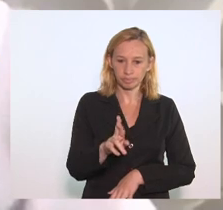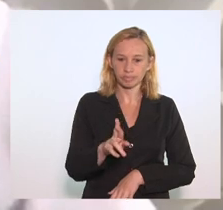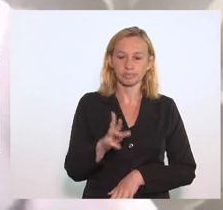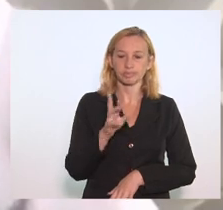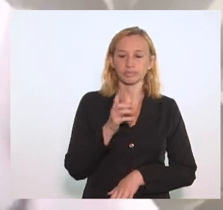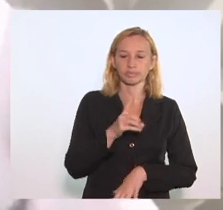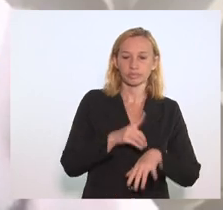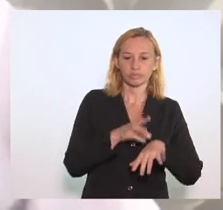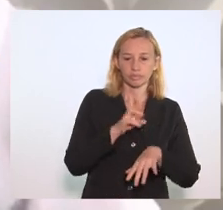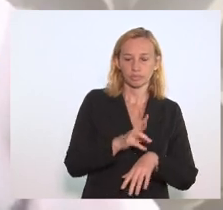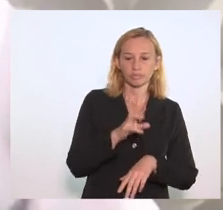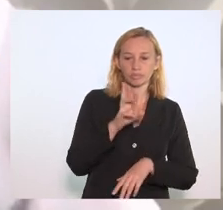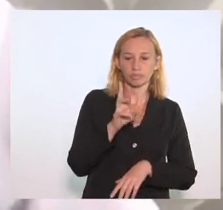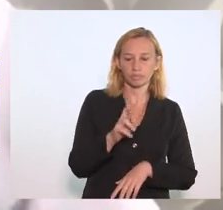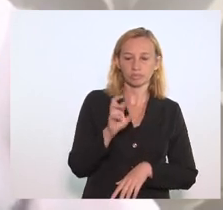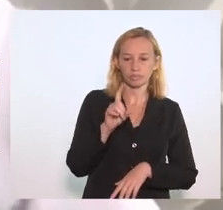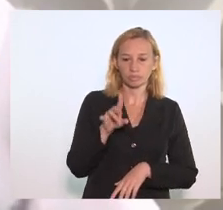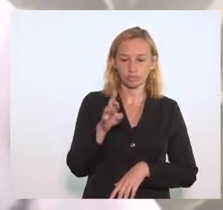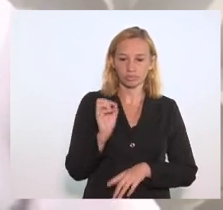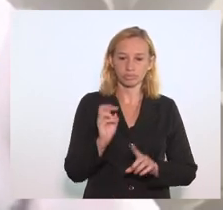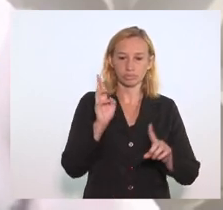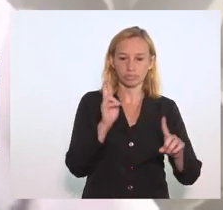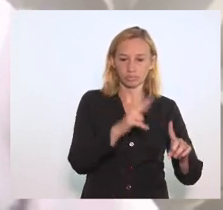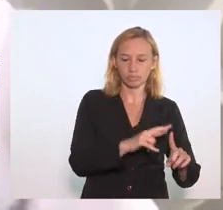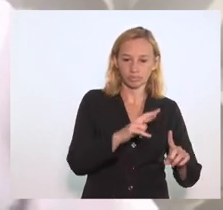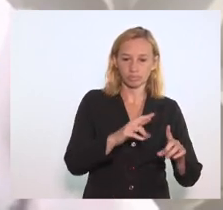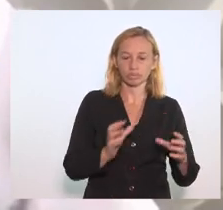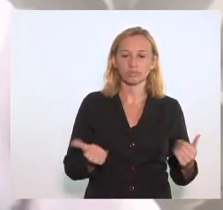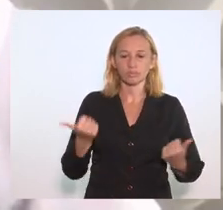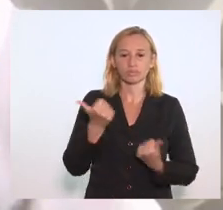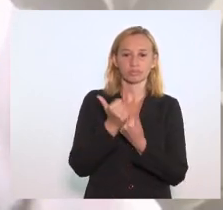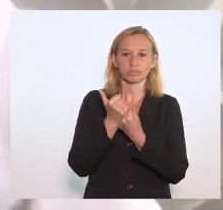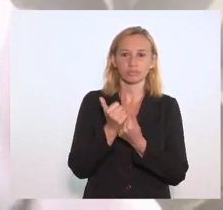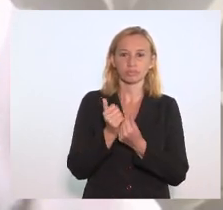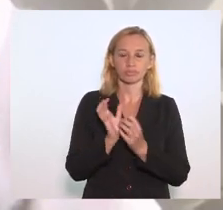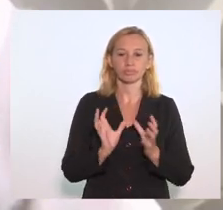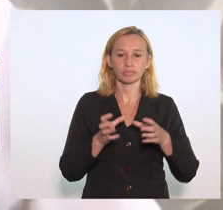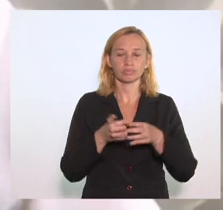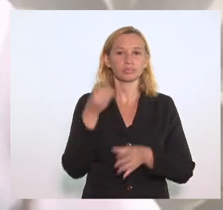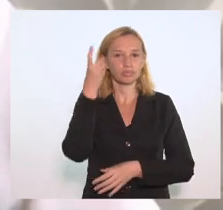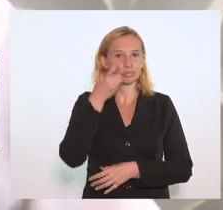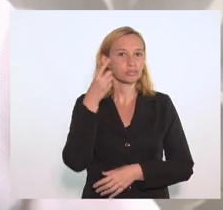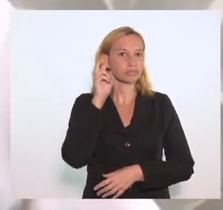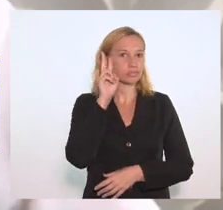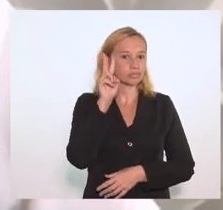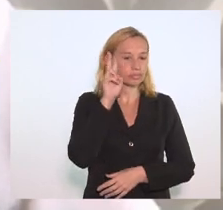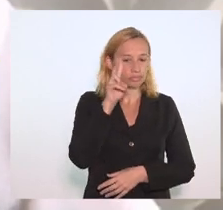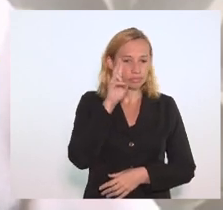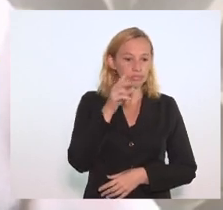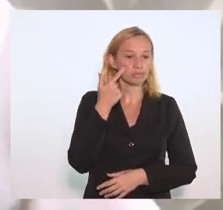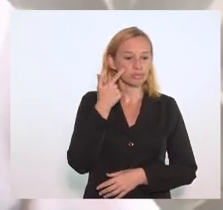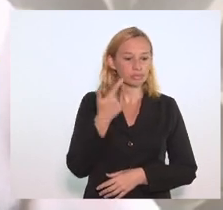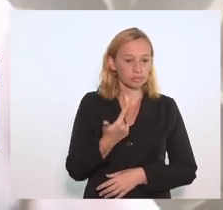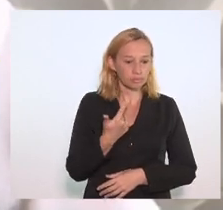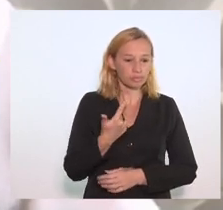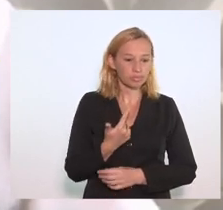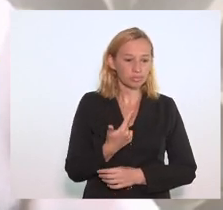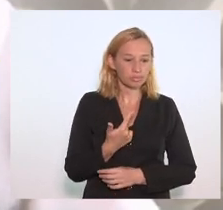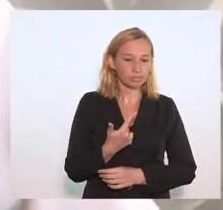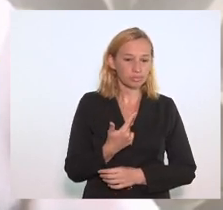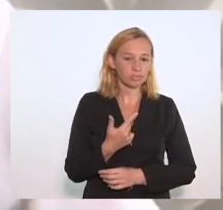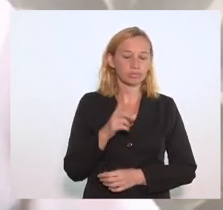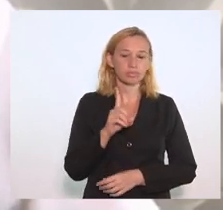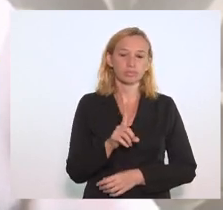sido uma referência e um apoio nas ações desse parlamento. Eu me lembrava que teria visto a designação